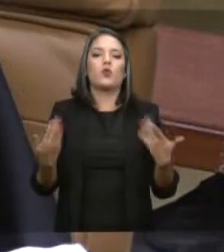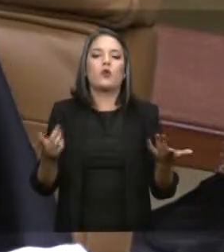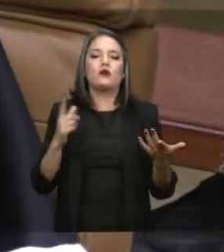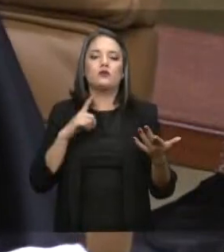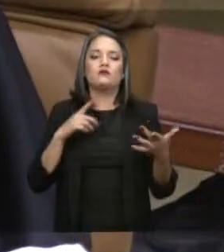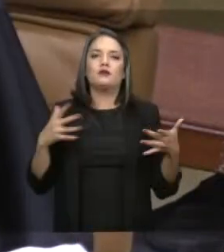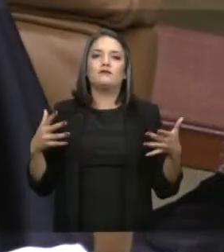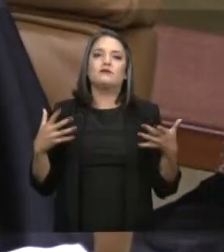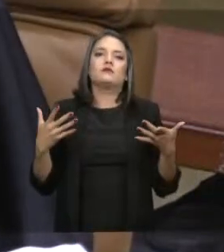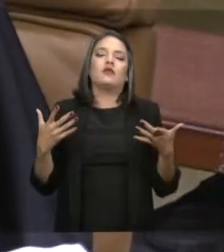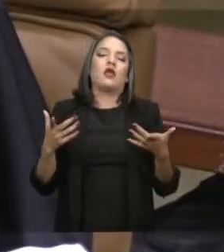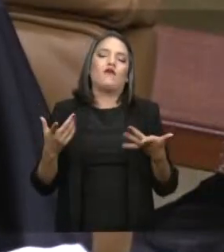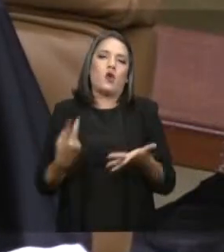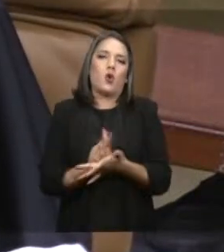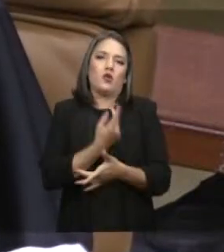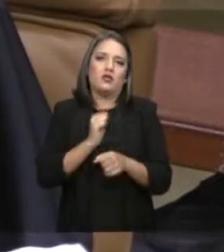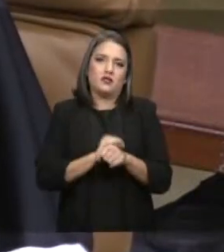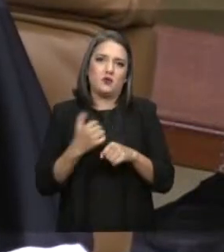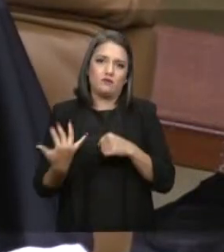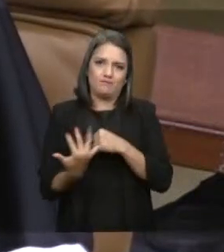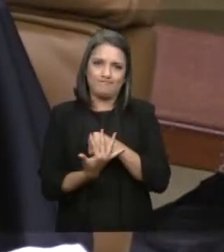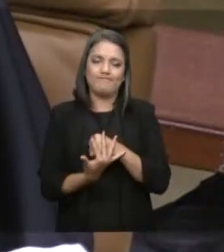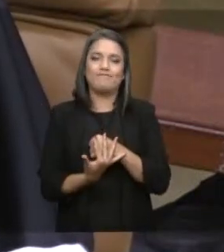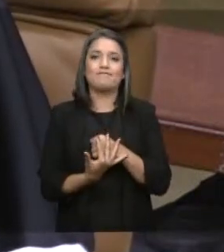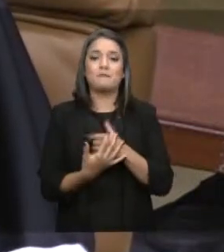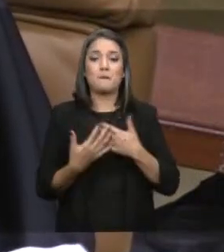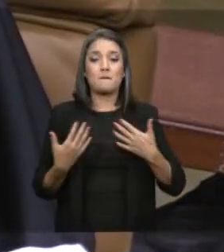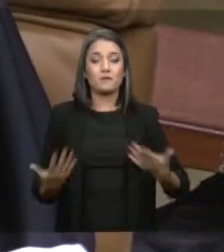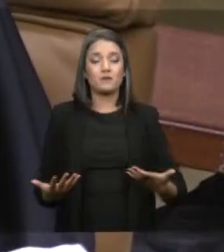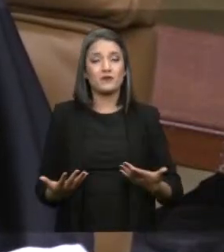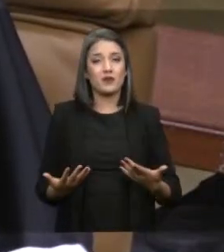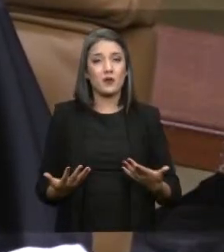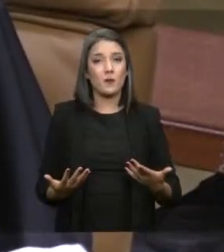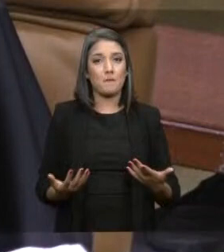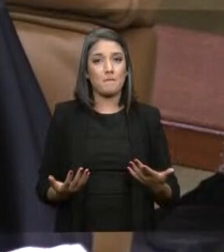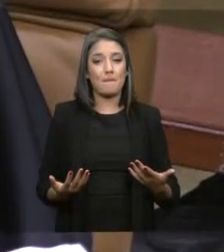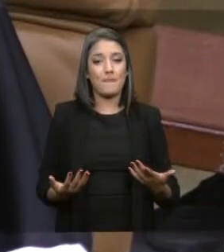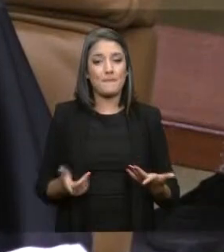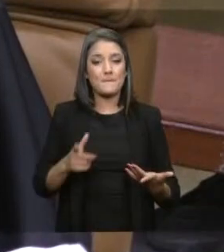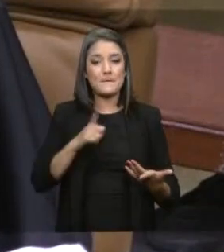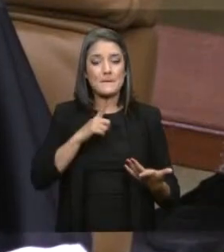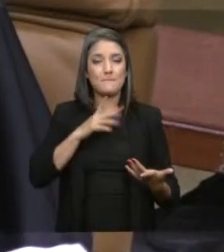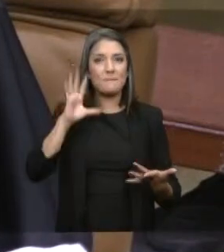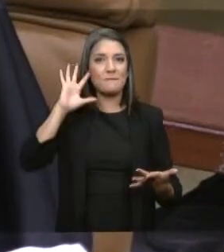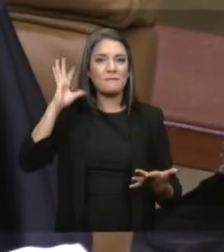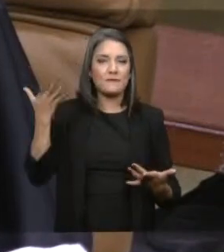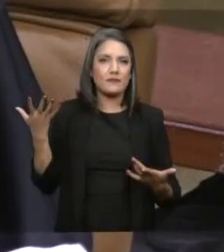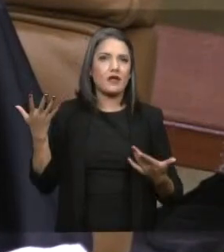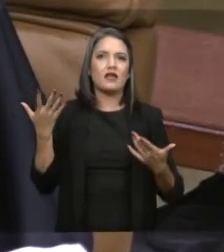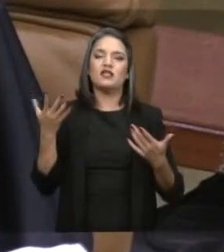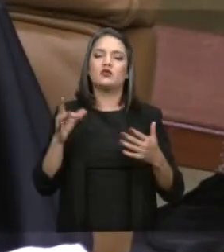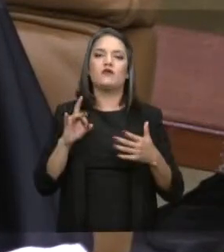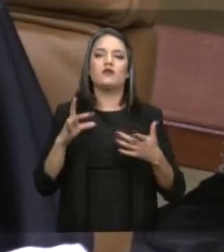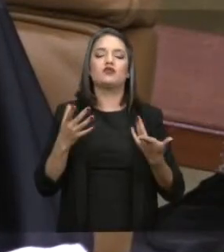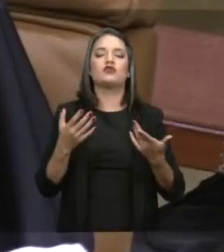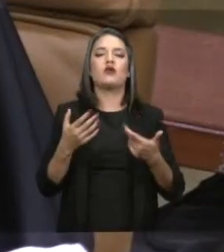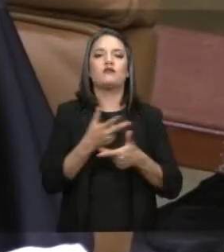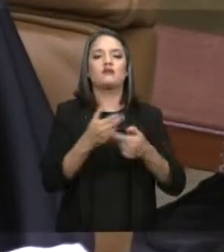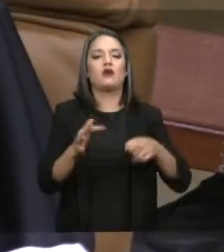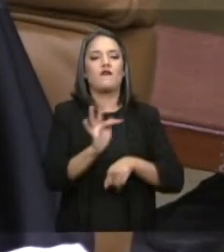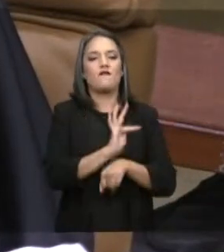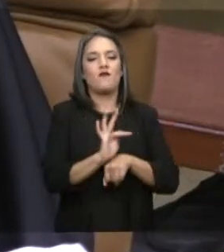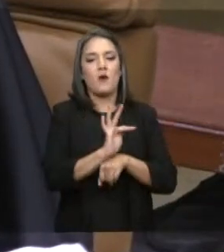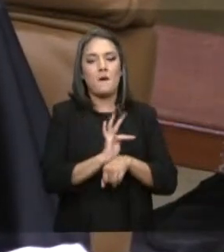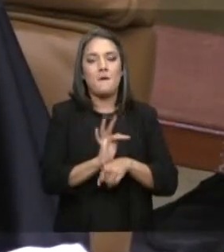do covid-19 uma tendência de superar o aspecto meramente formal do princípio da